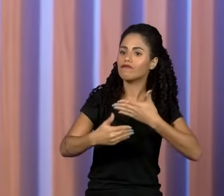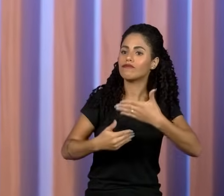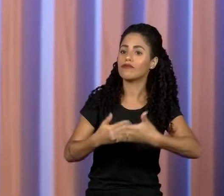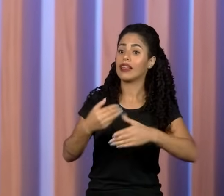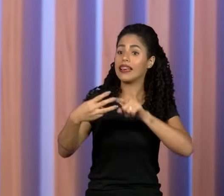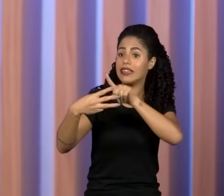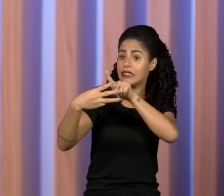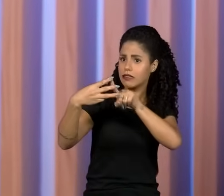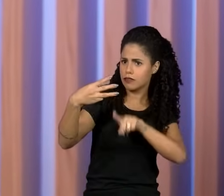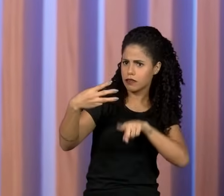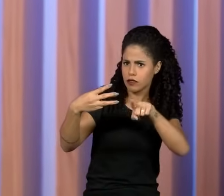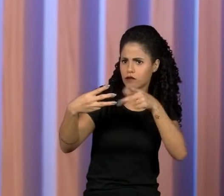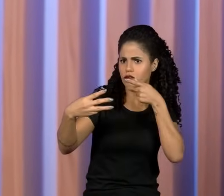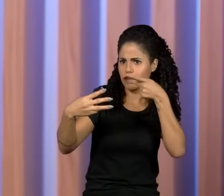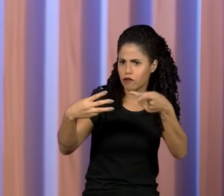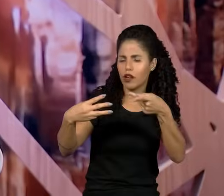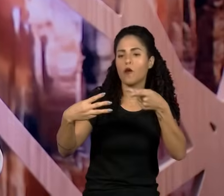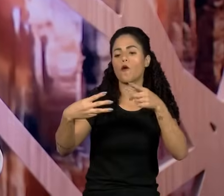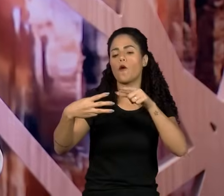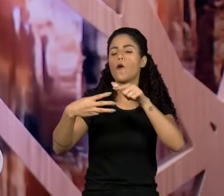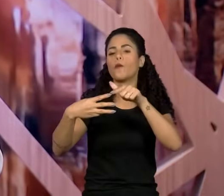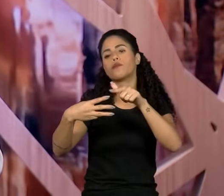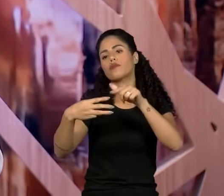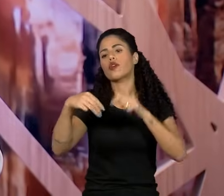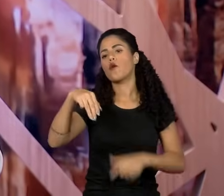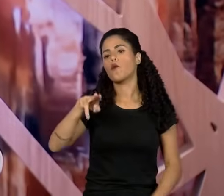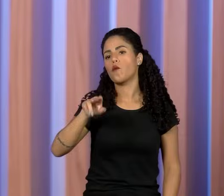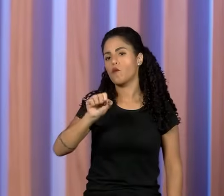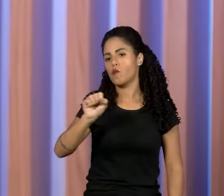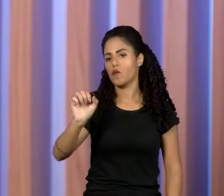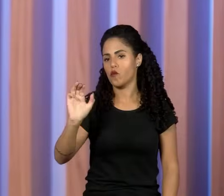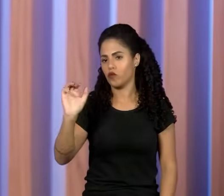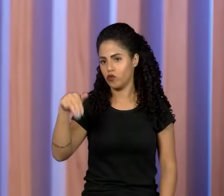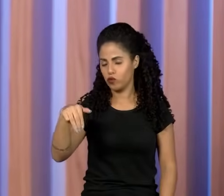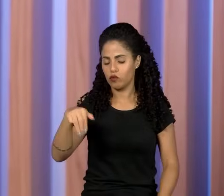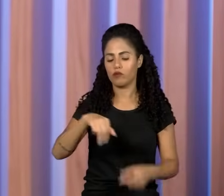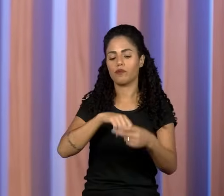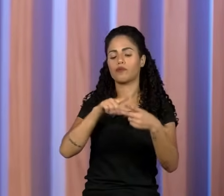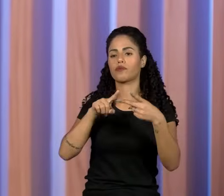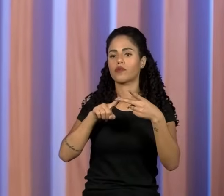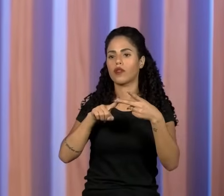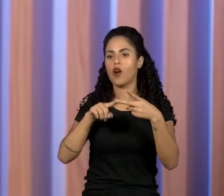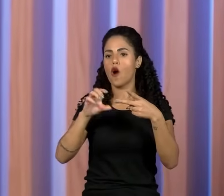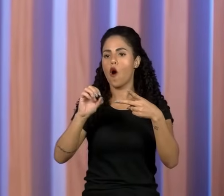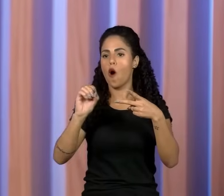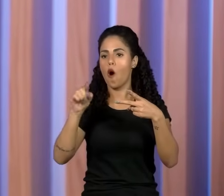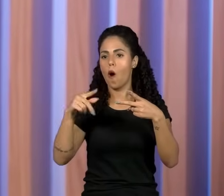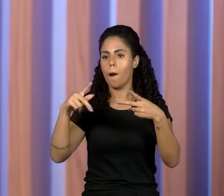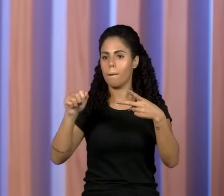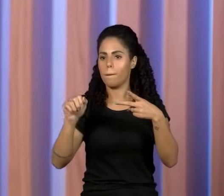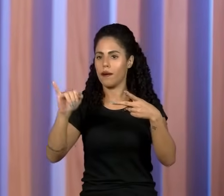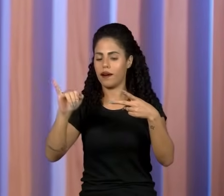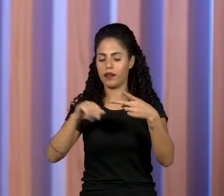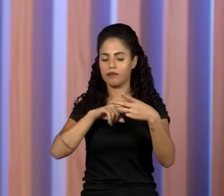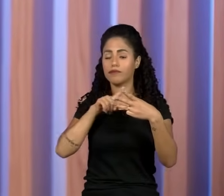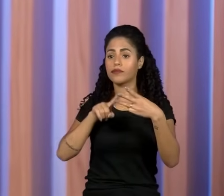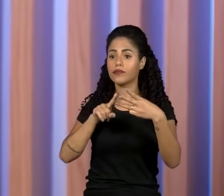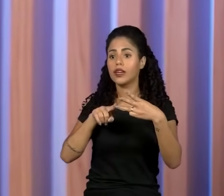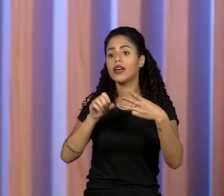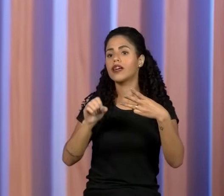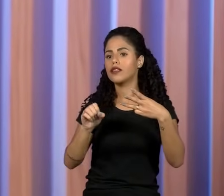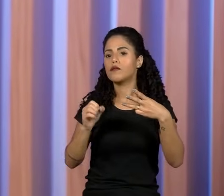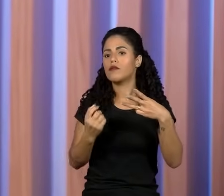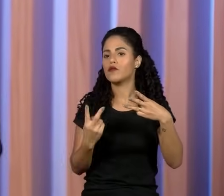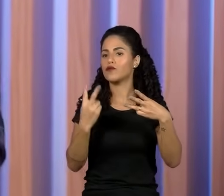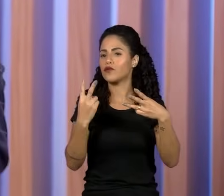filmes citados, Mussum, Ó Paió e O Nosso Sonho, Claudinho Bochecha, eu acho que eles têm em comum a autoria